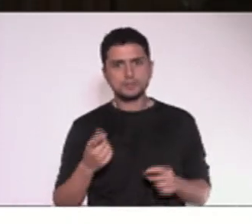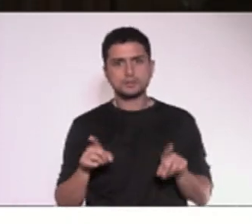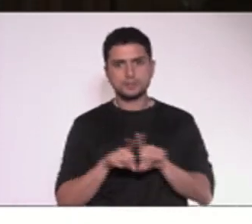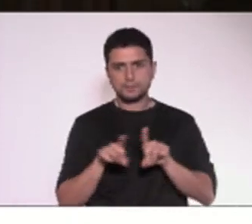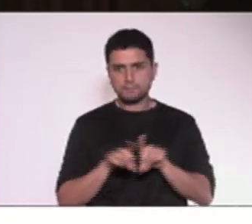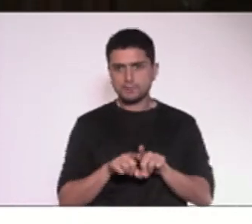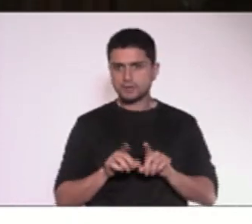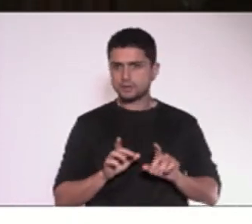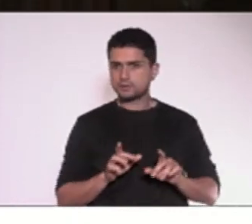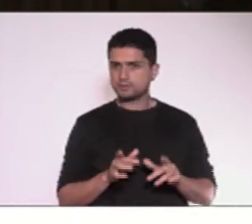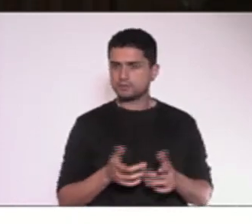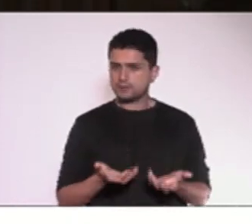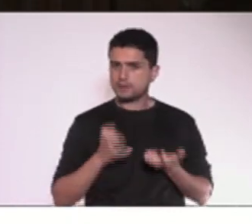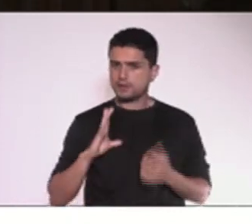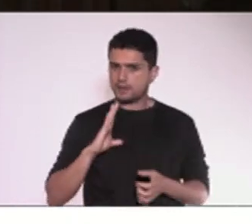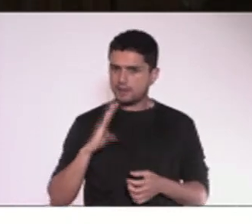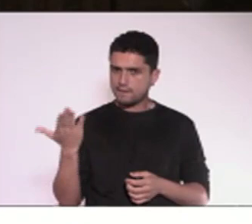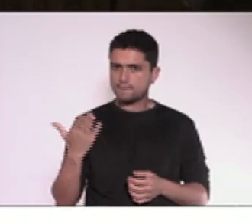um confronto.